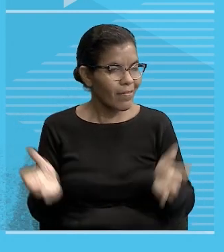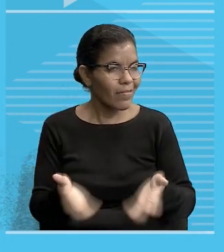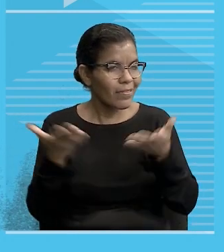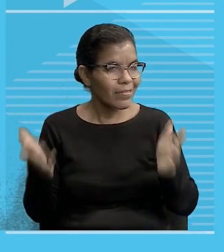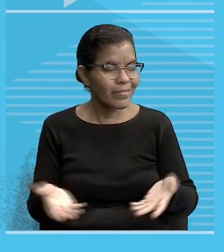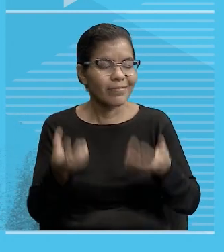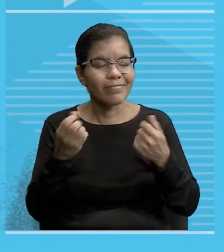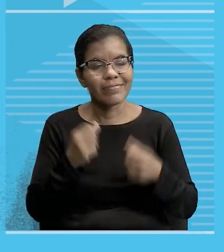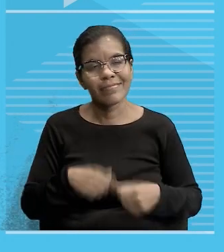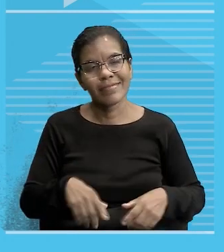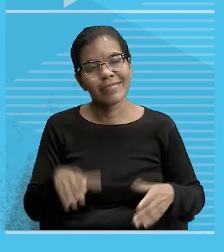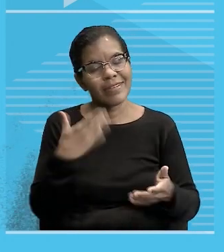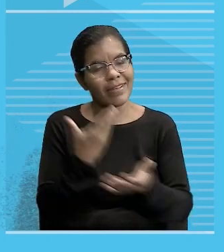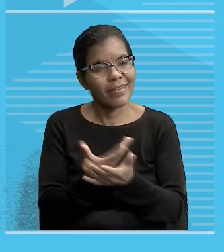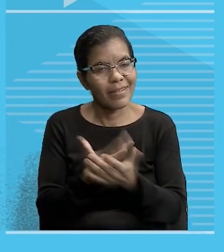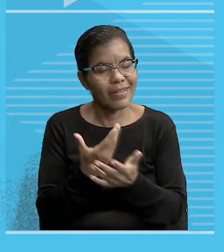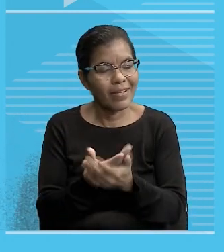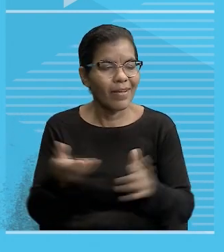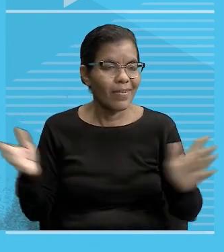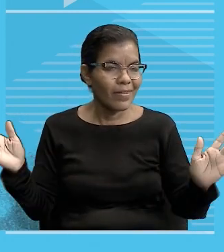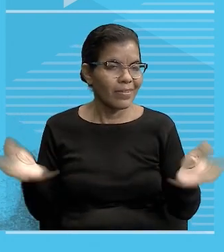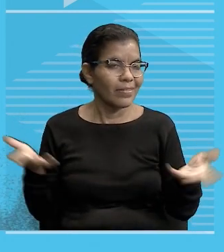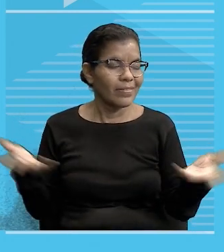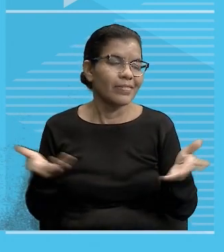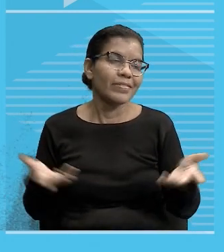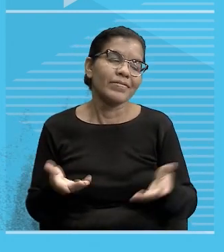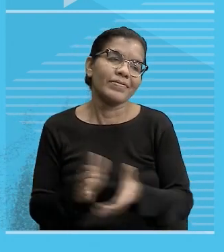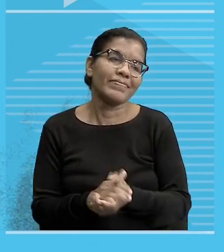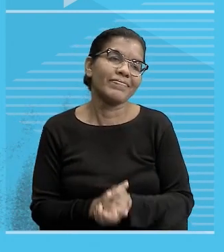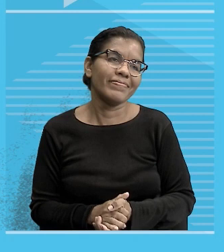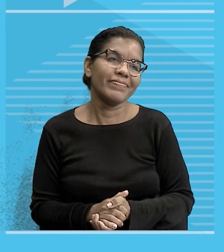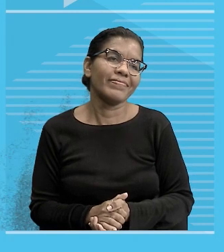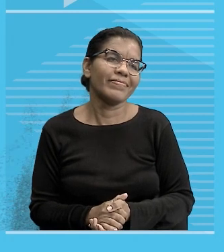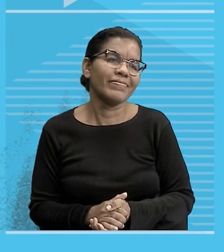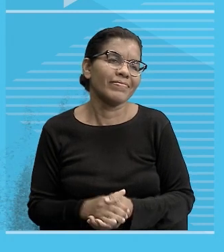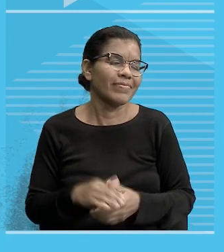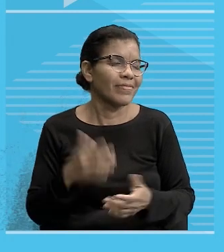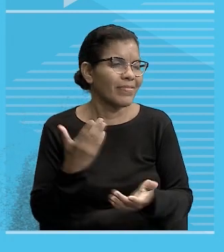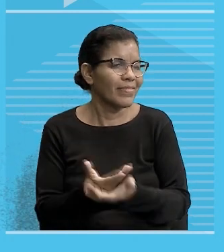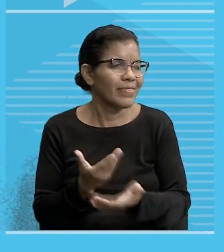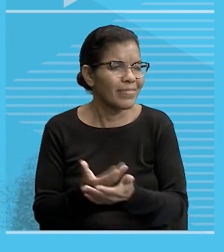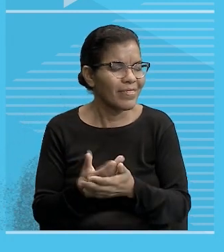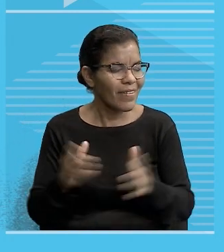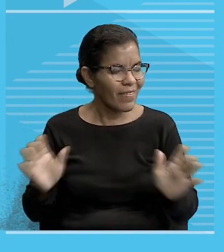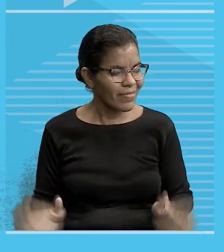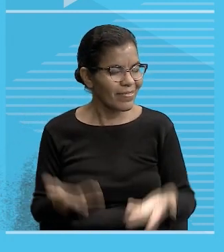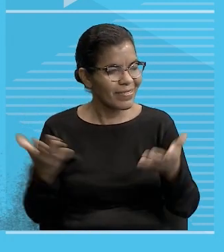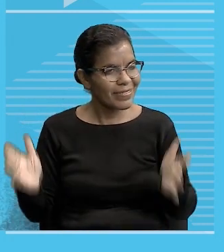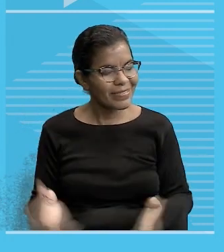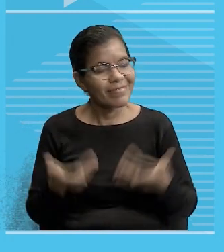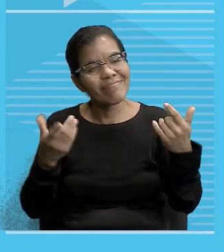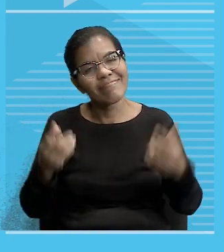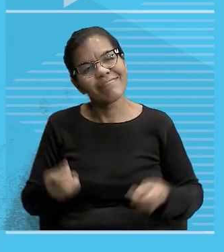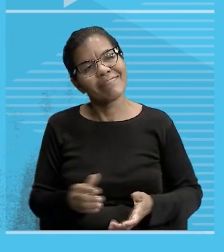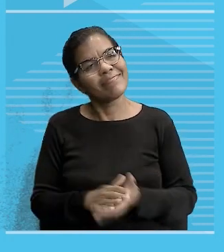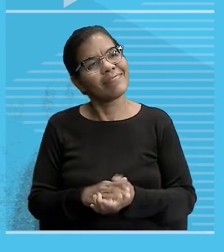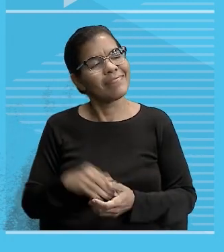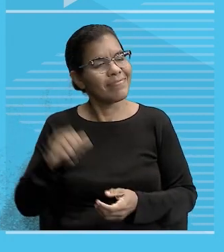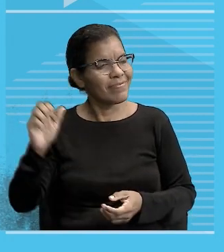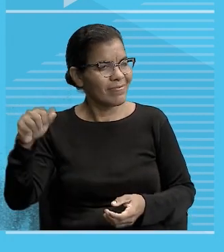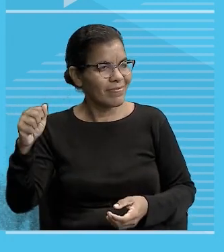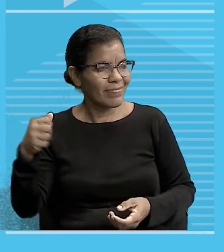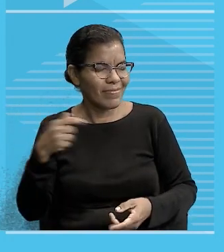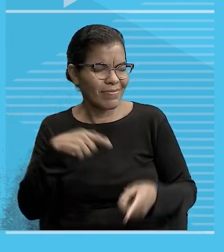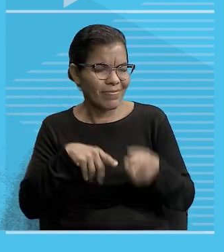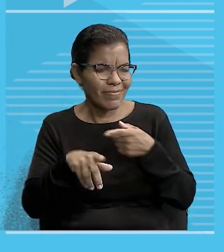desta aula de hoje professor que aula vai ser empolgante vai olha só